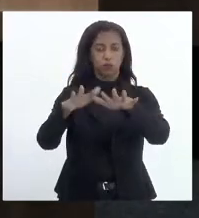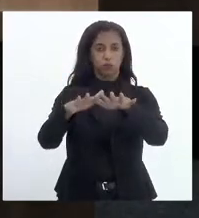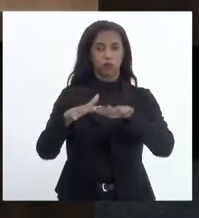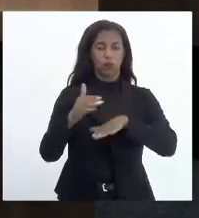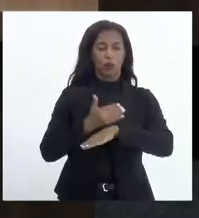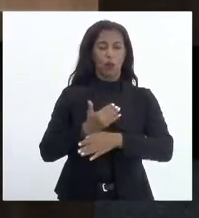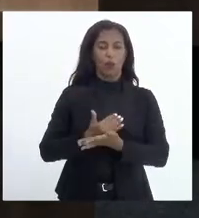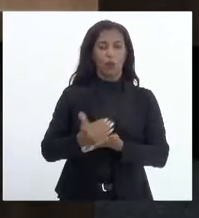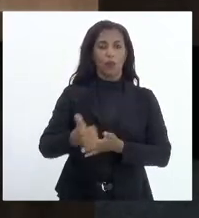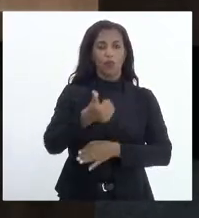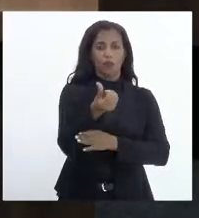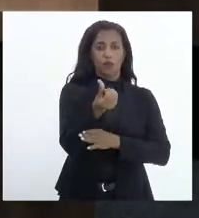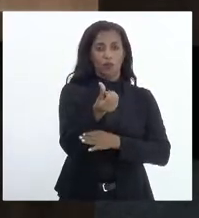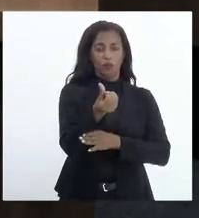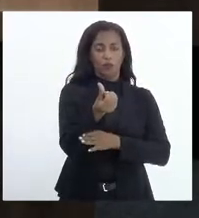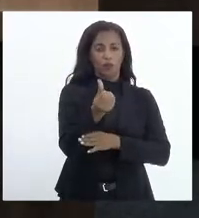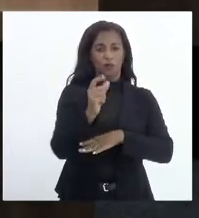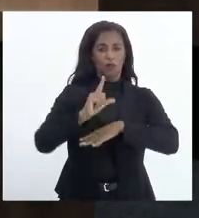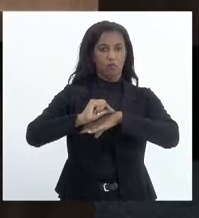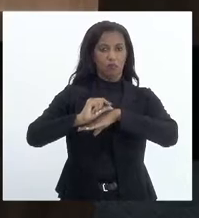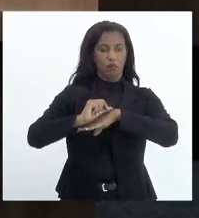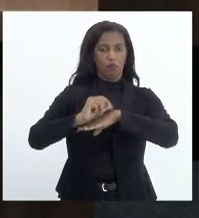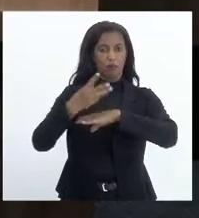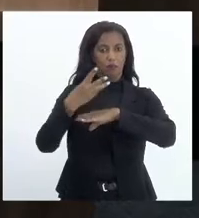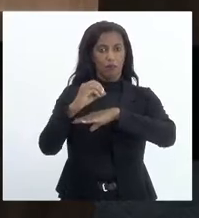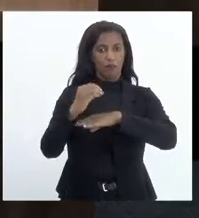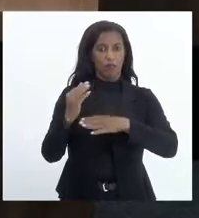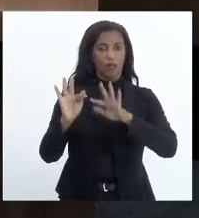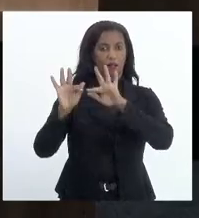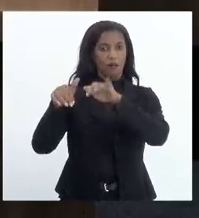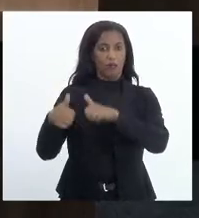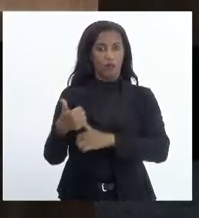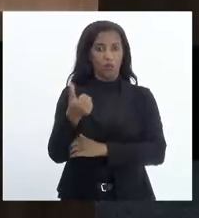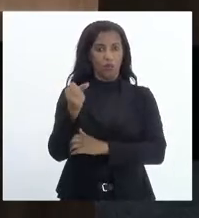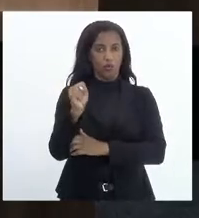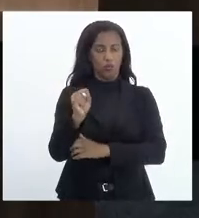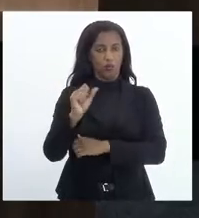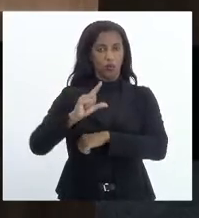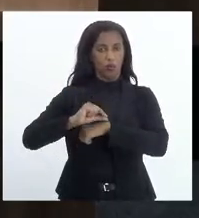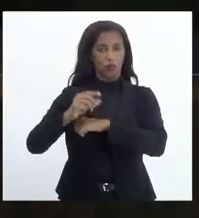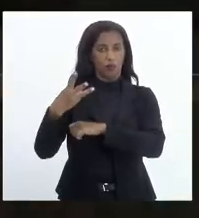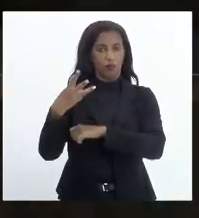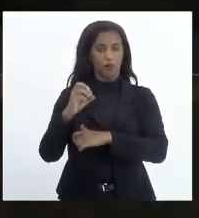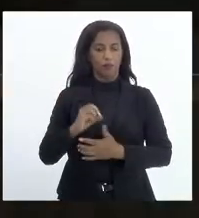iniciada as 16:30 encerrou suas 18:30